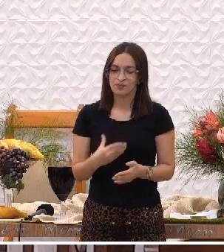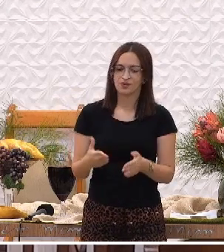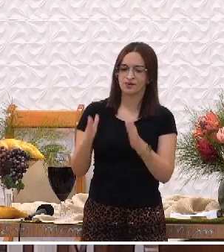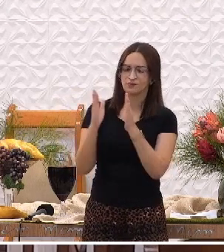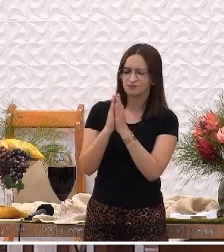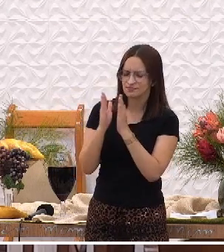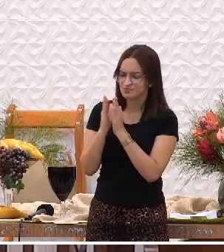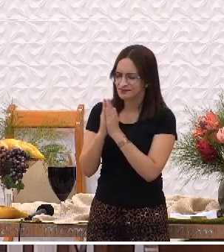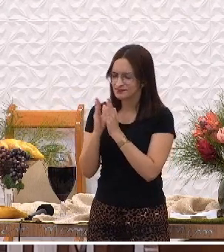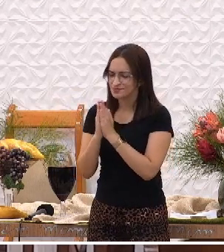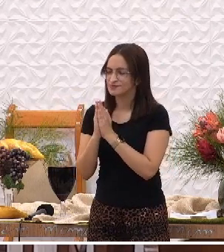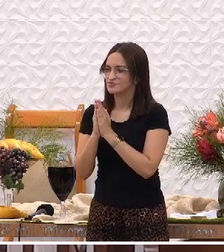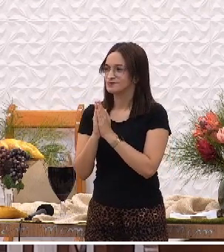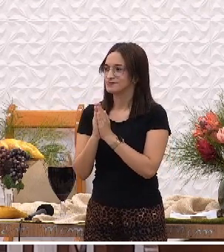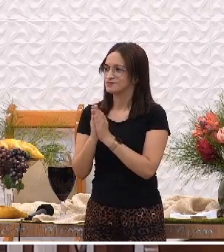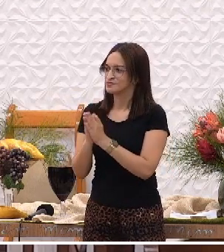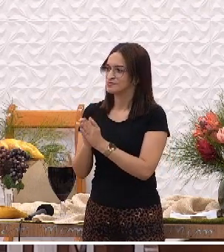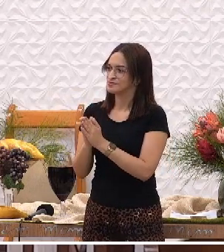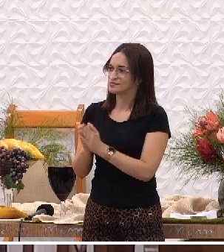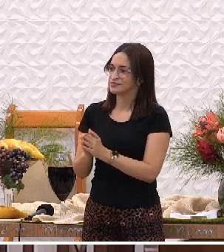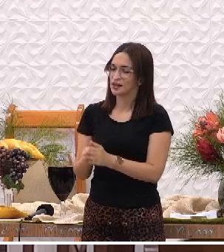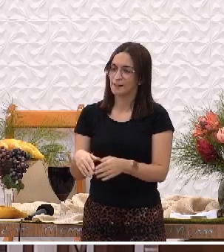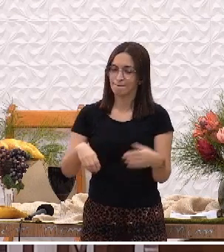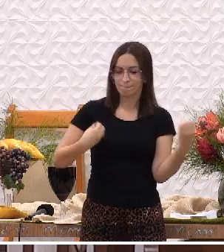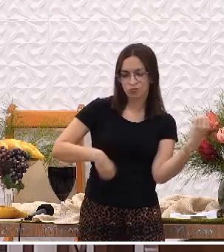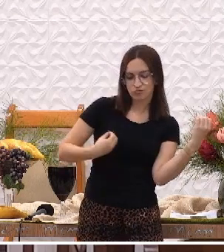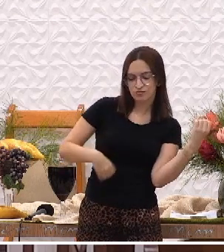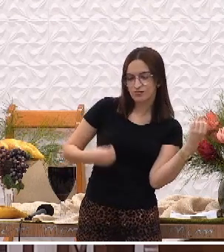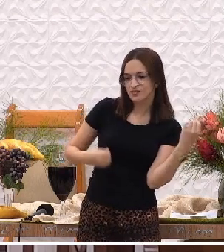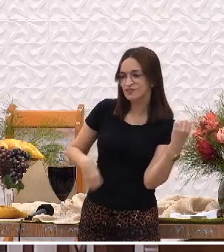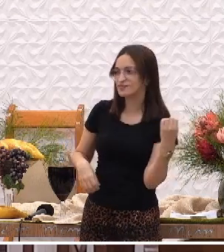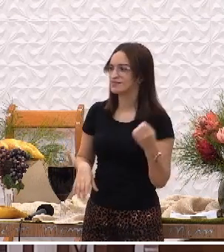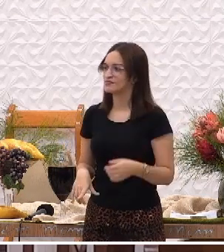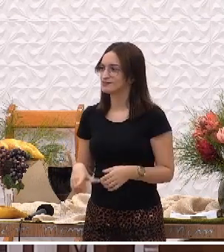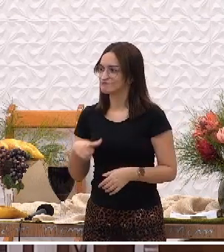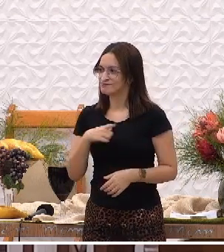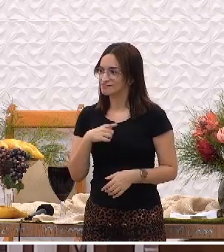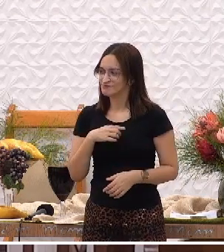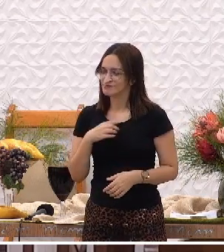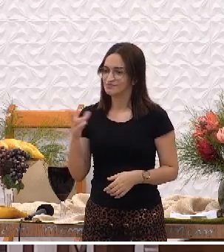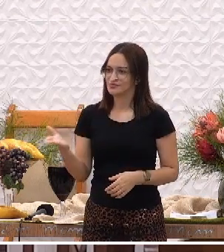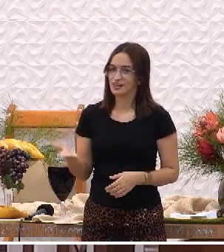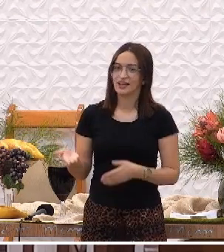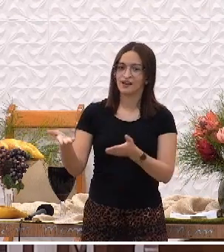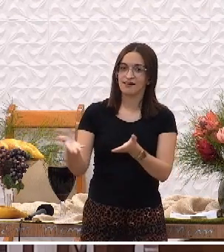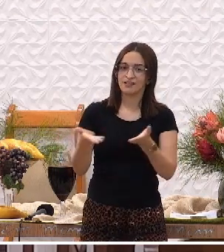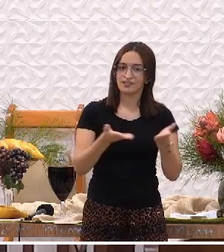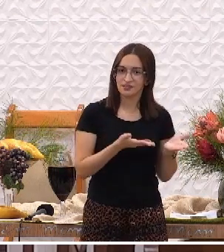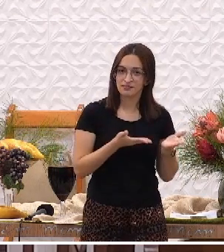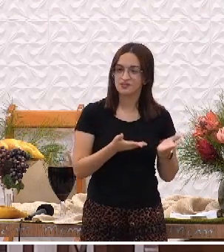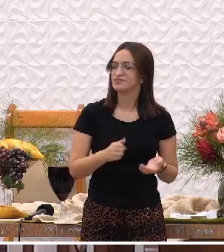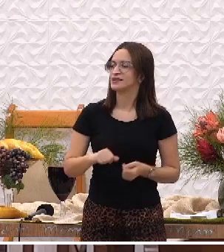aqui. Música, o Rogerinho e o Ura. Recepção, o Pri, que está aqui, o Soca também. E Secom, a gente